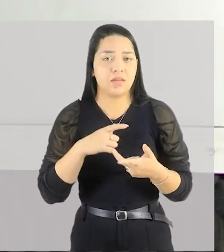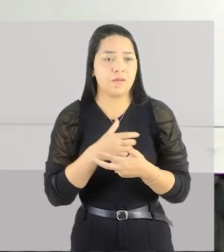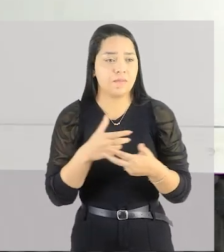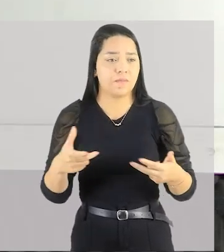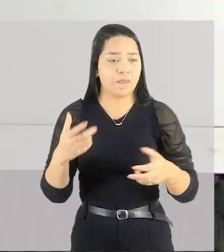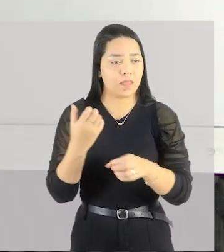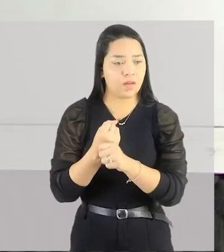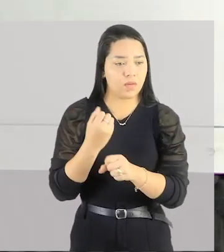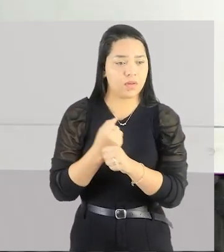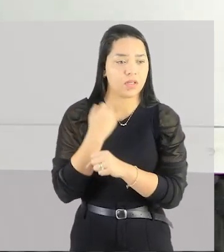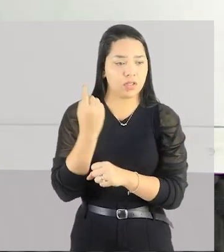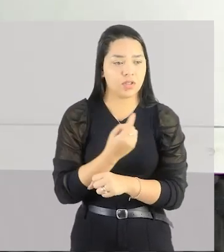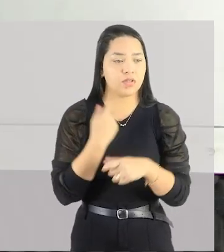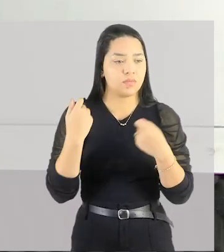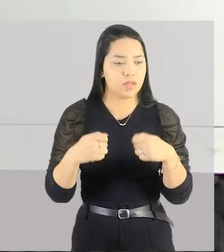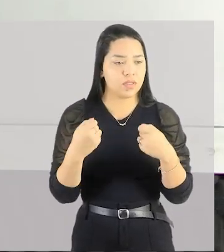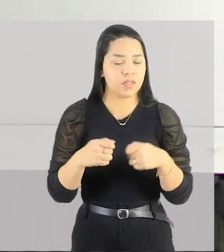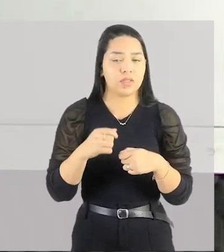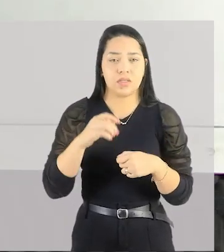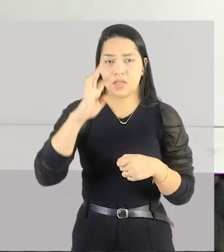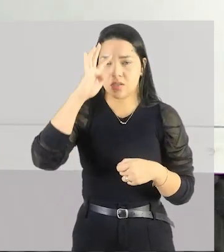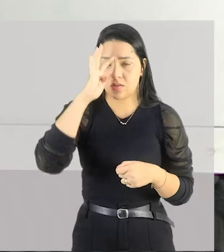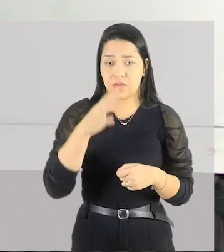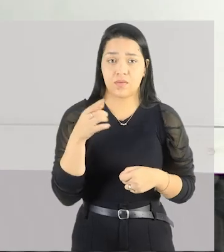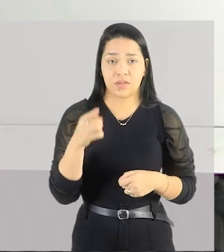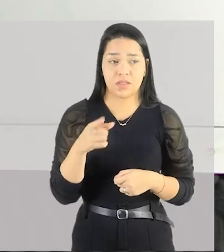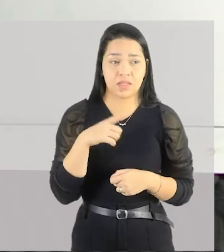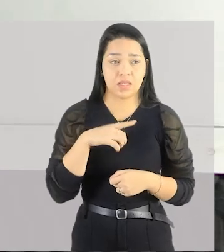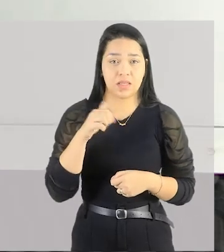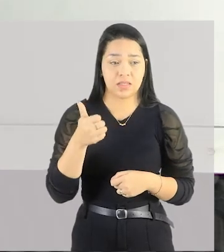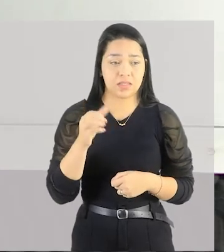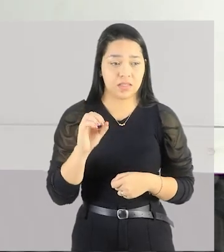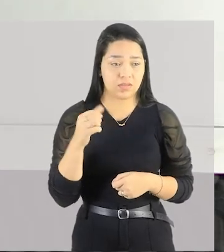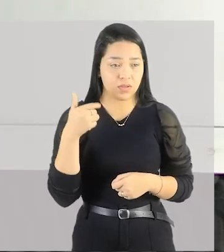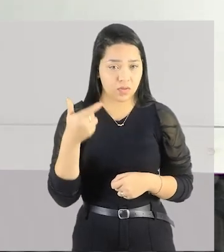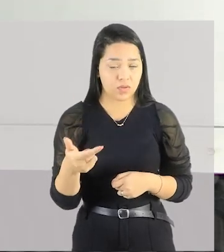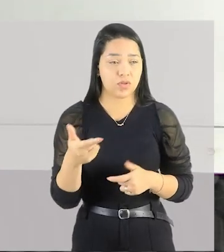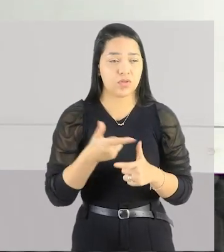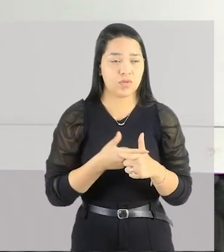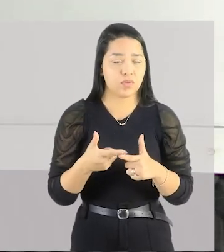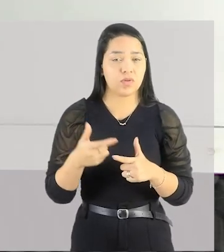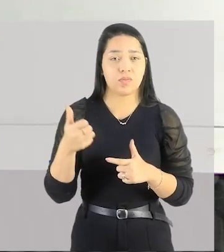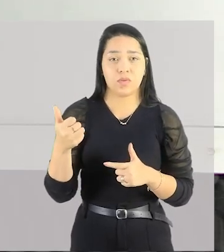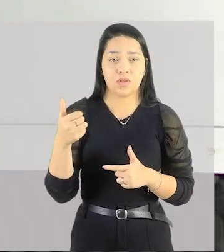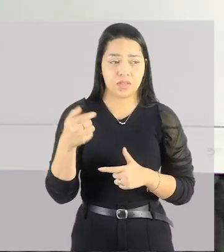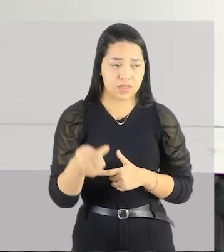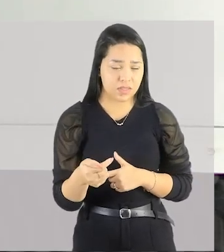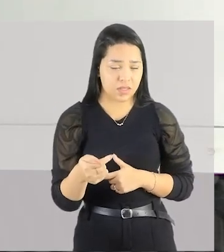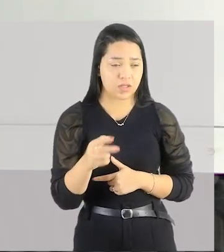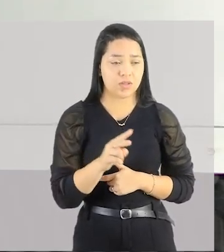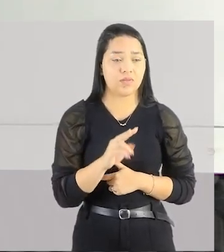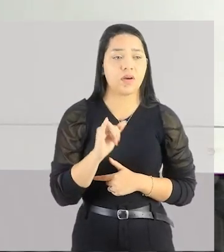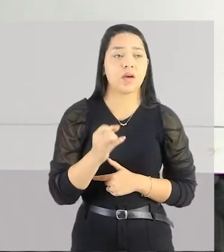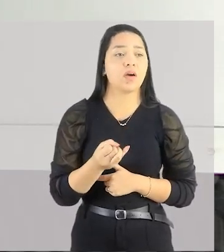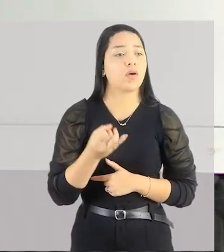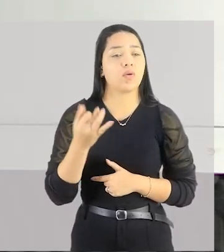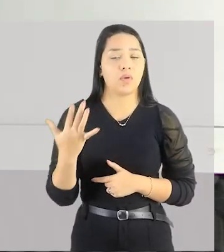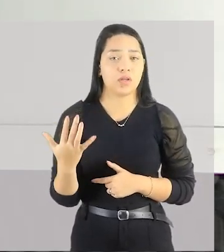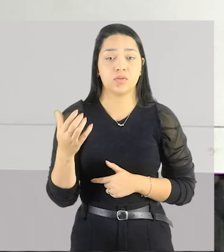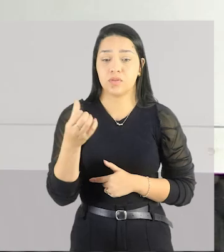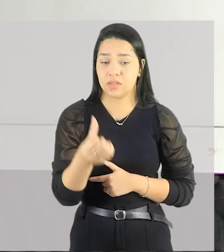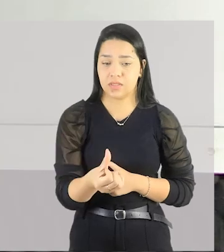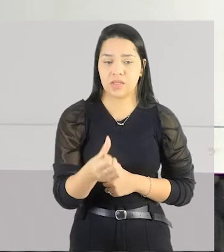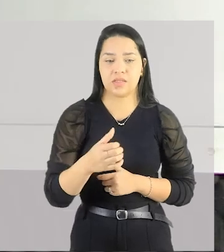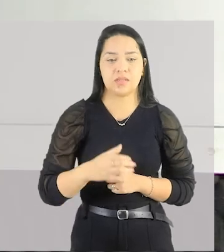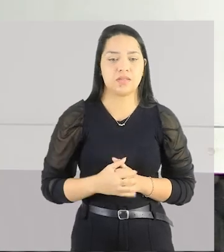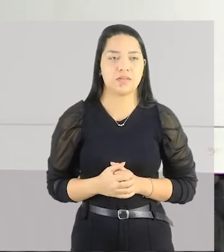muitas contas que a gente tem que resolver. E quando você tem 102 dividido por 17, vai dar quanto?